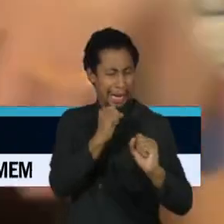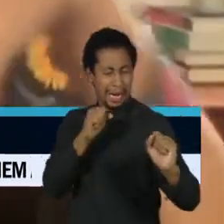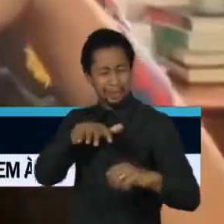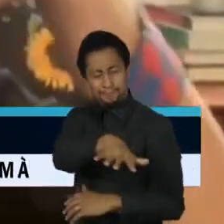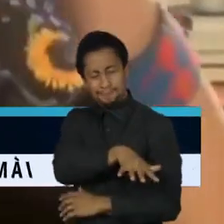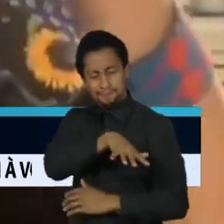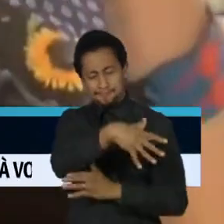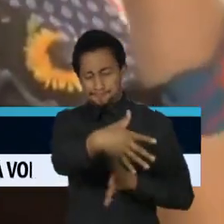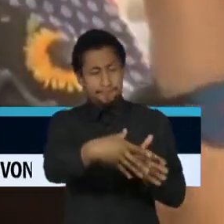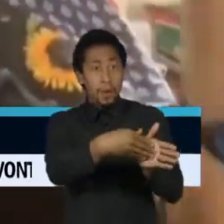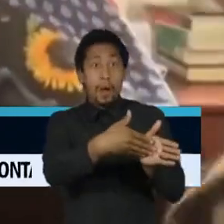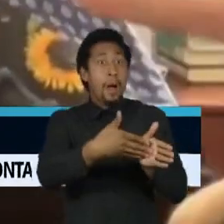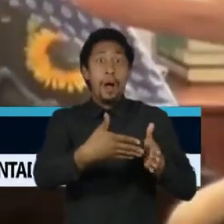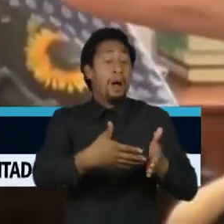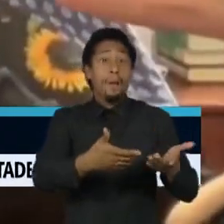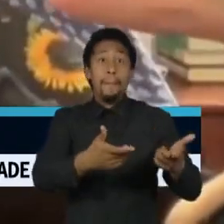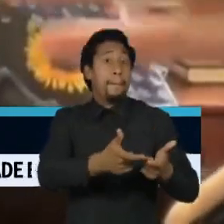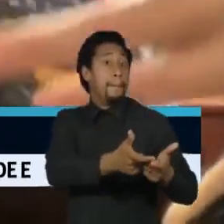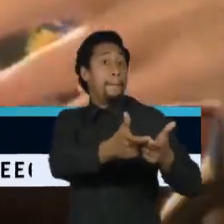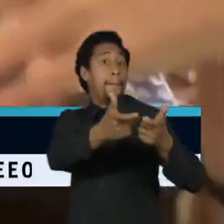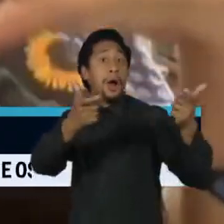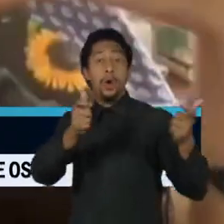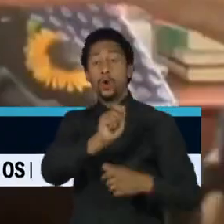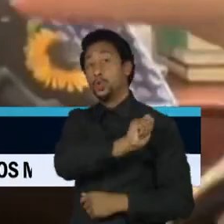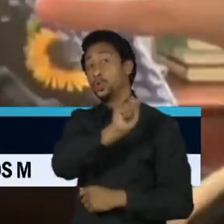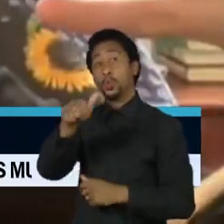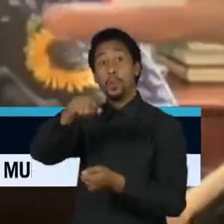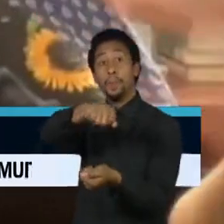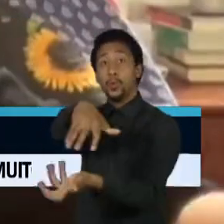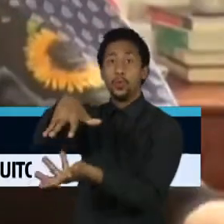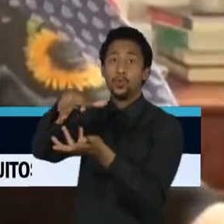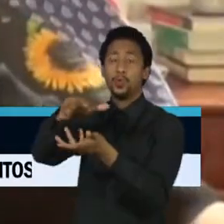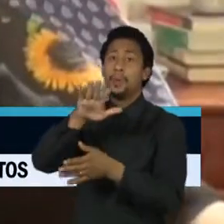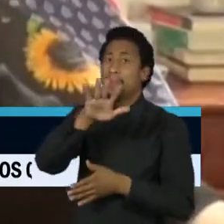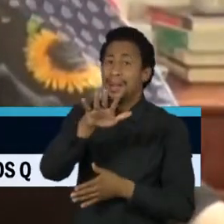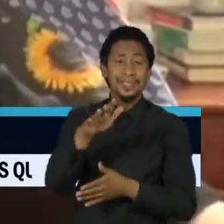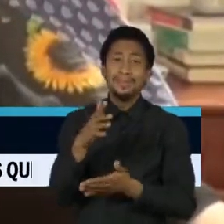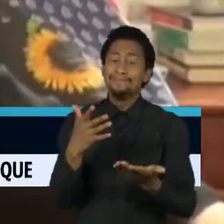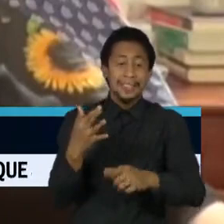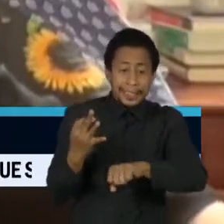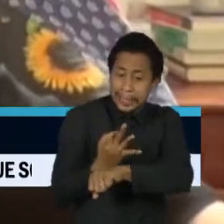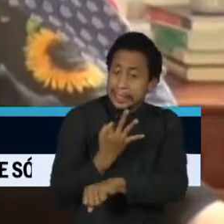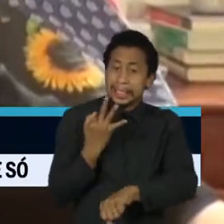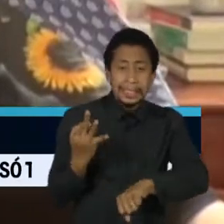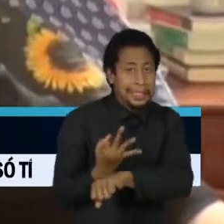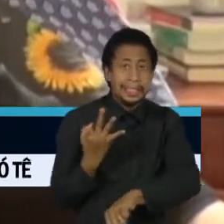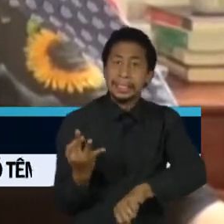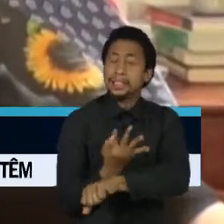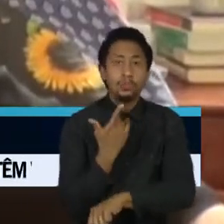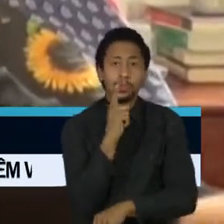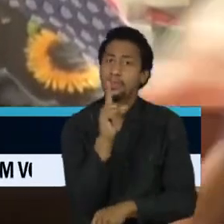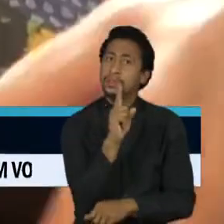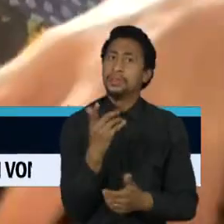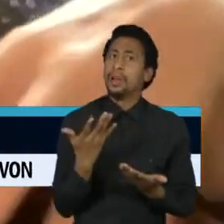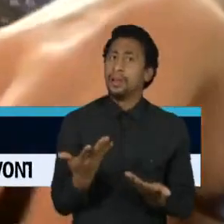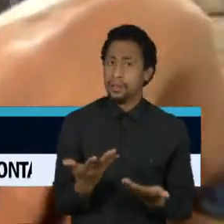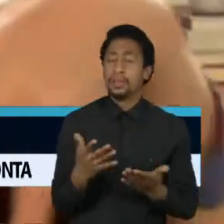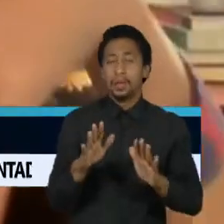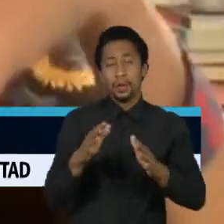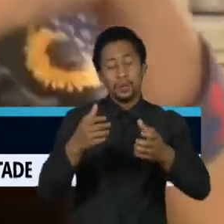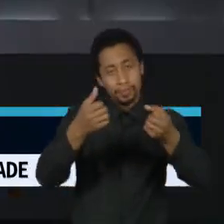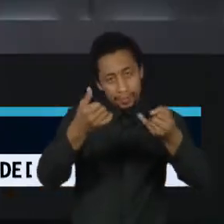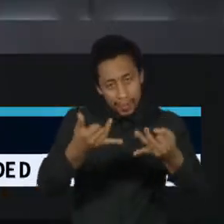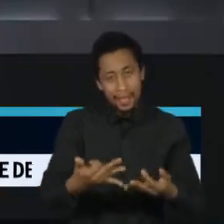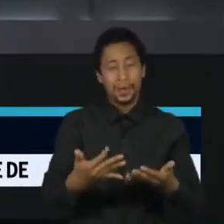climática. E eu escrevo sobre outros povos que são tratados como periféricos e que, na